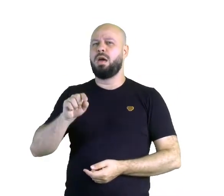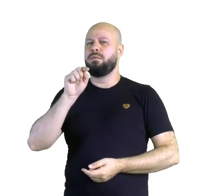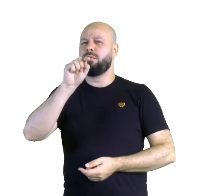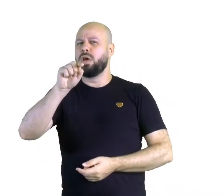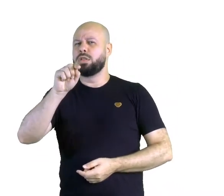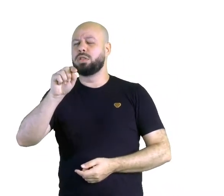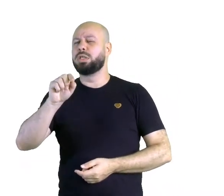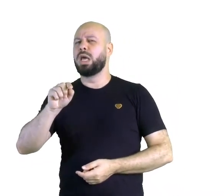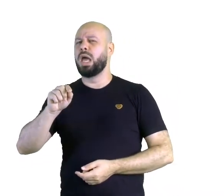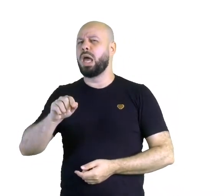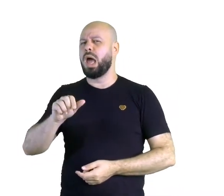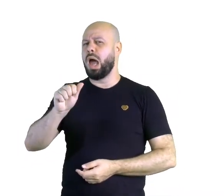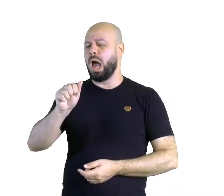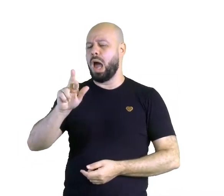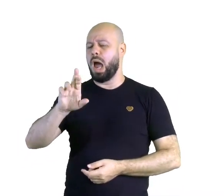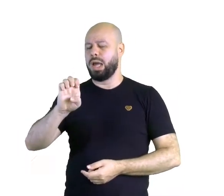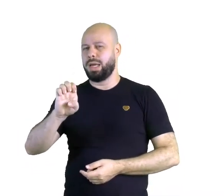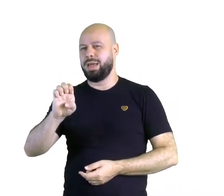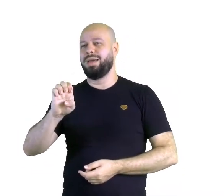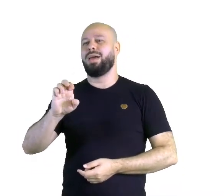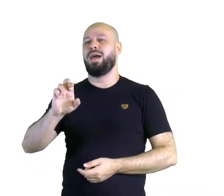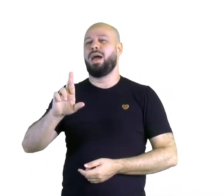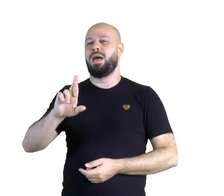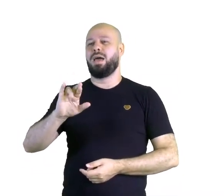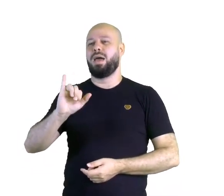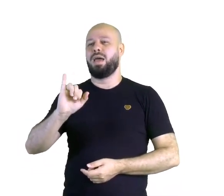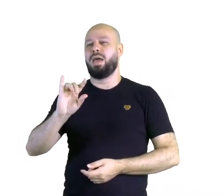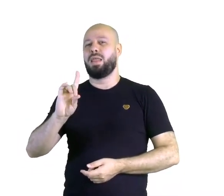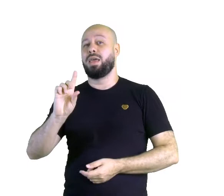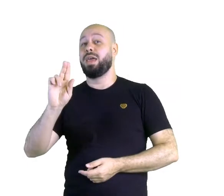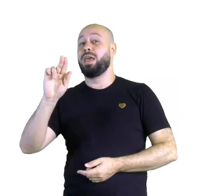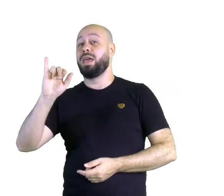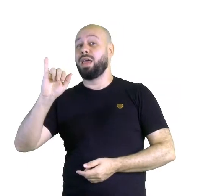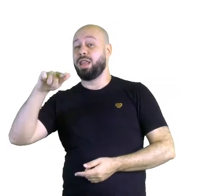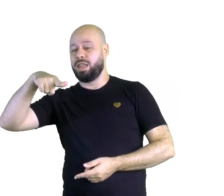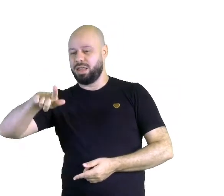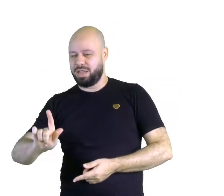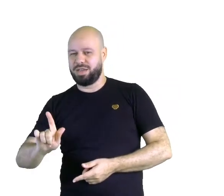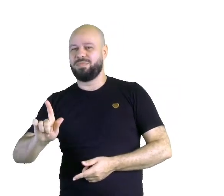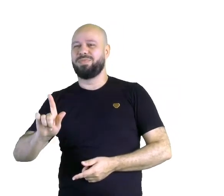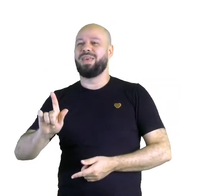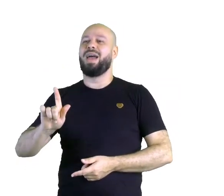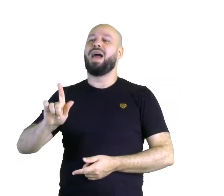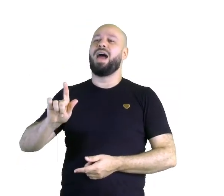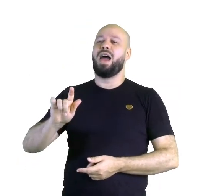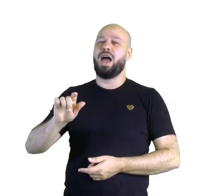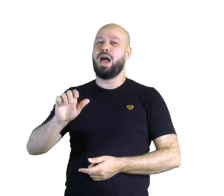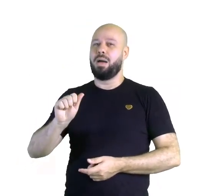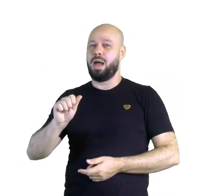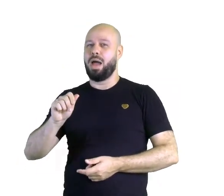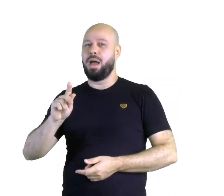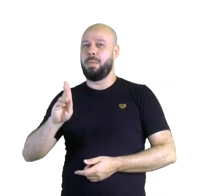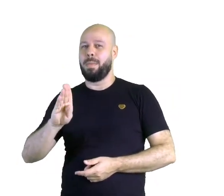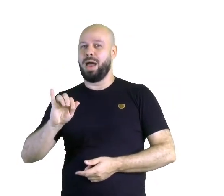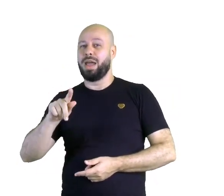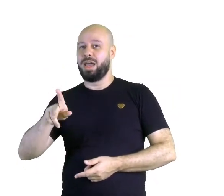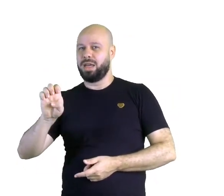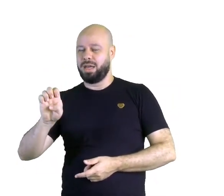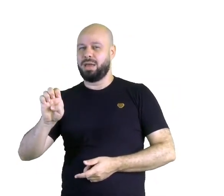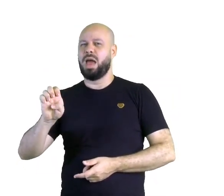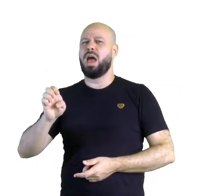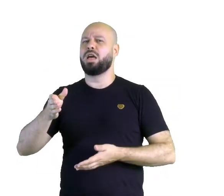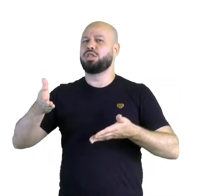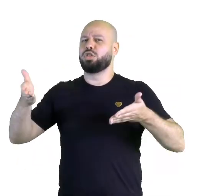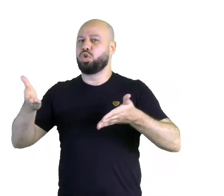está andando de bicicleta, eu estou dando a entender o quê? Que essa ação está acontecendo nesse momento, não quer dizer que é